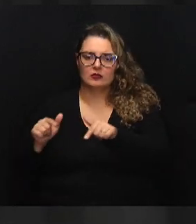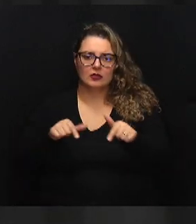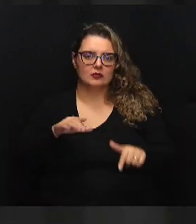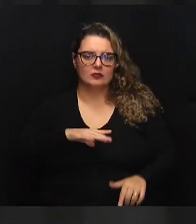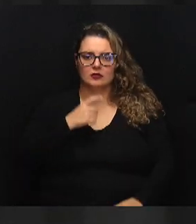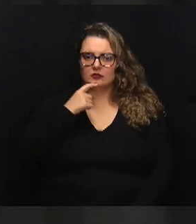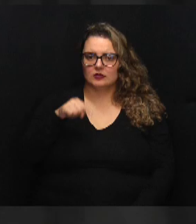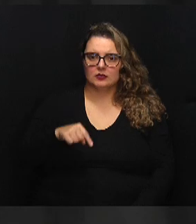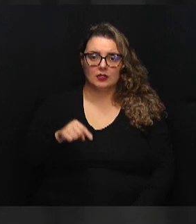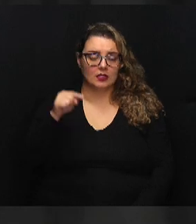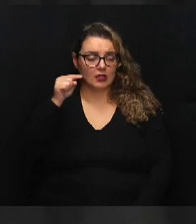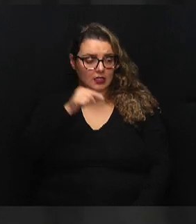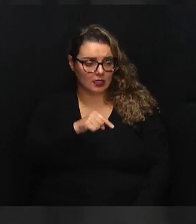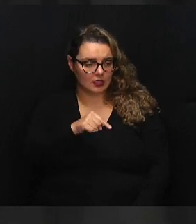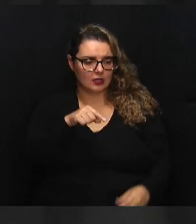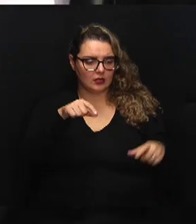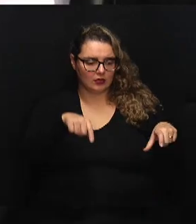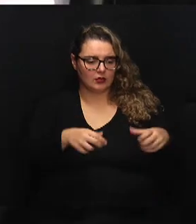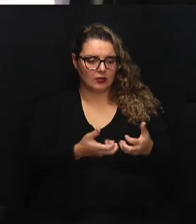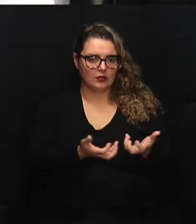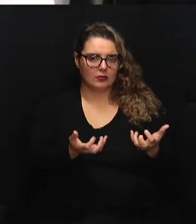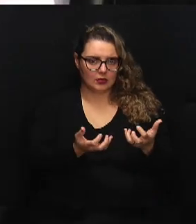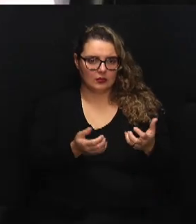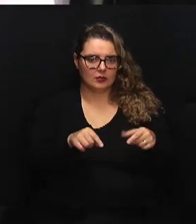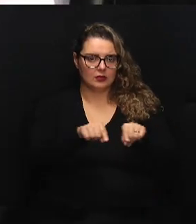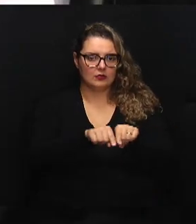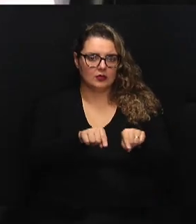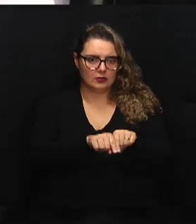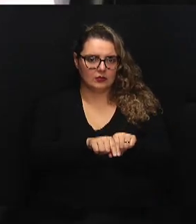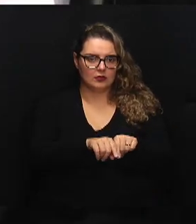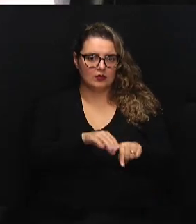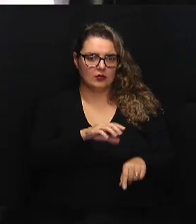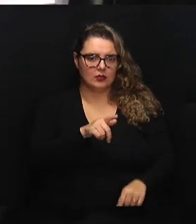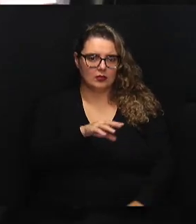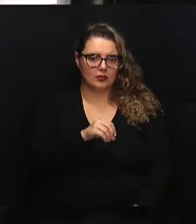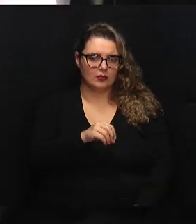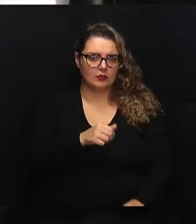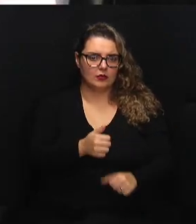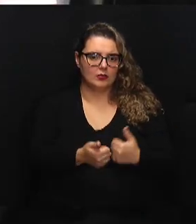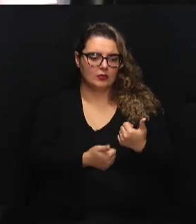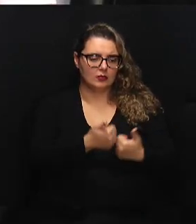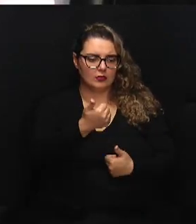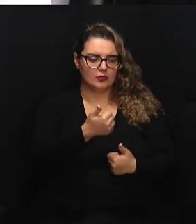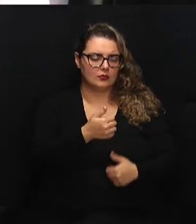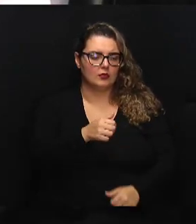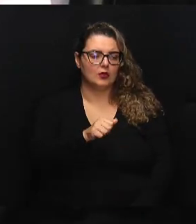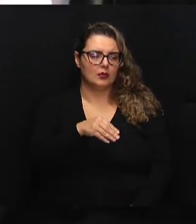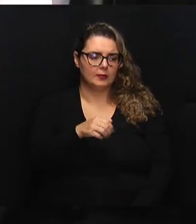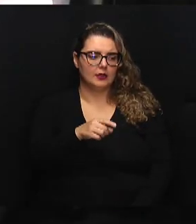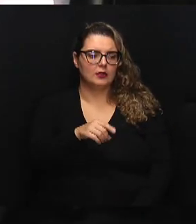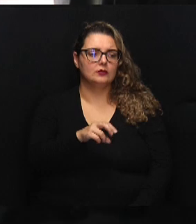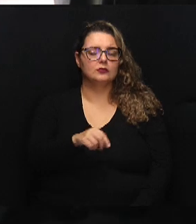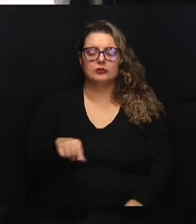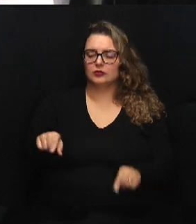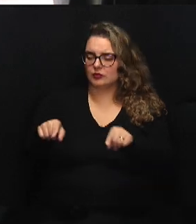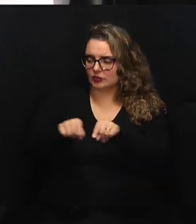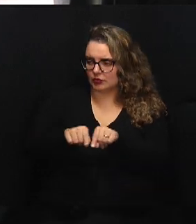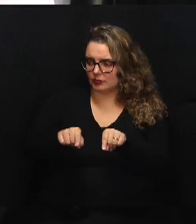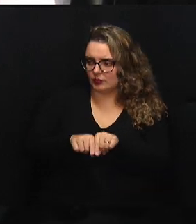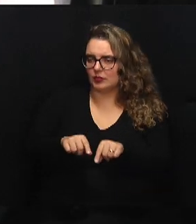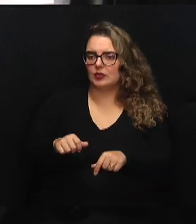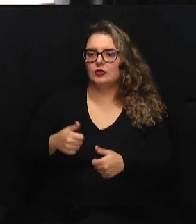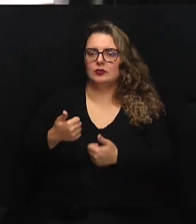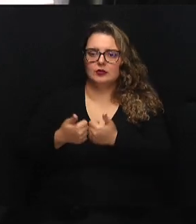Campinas. Lá o campo do clube também é um dos campos para o futebol amador ou não? Também é um dos campos para